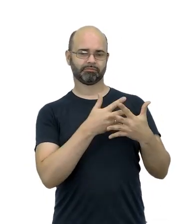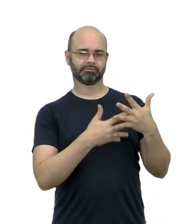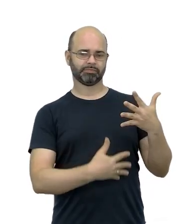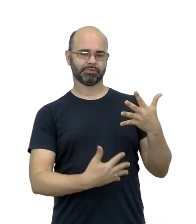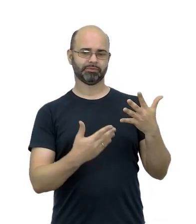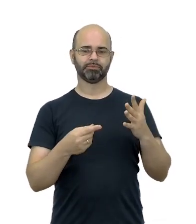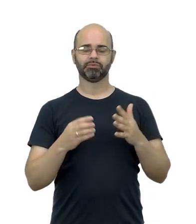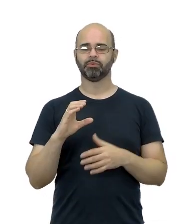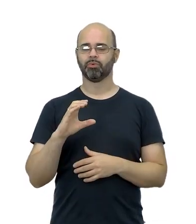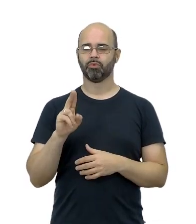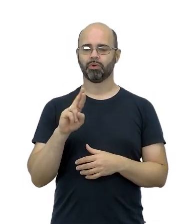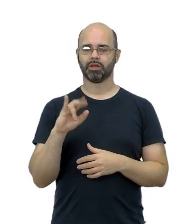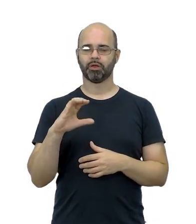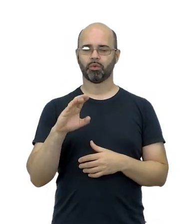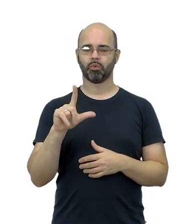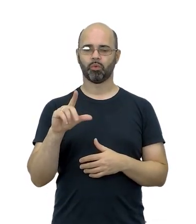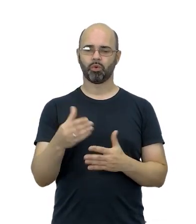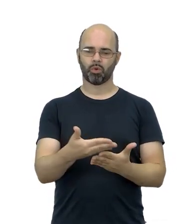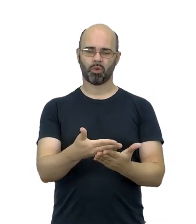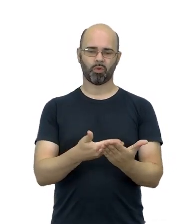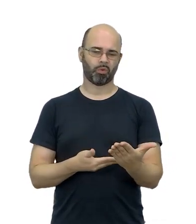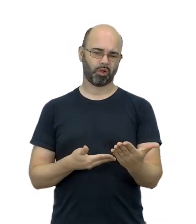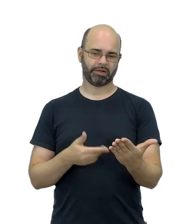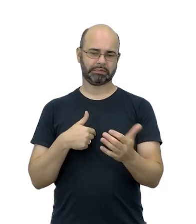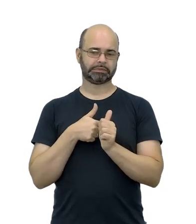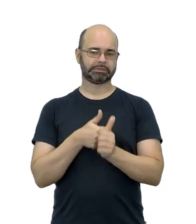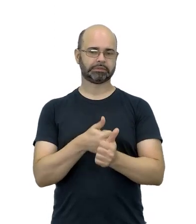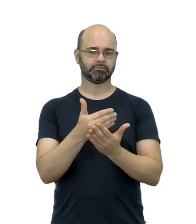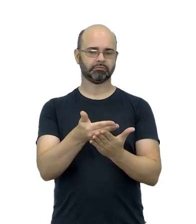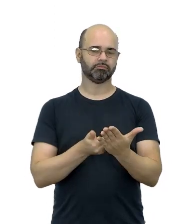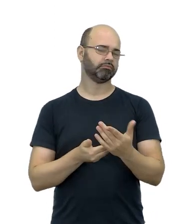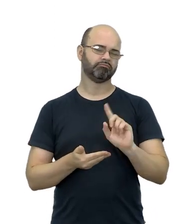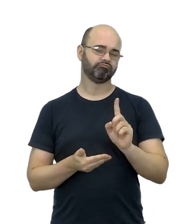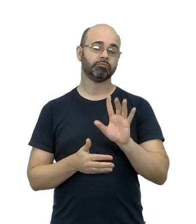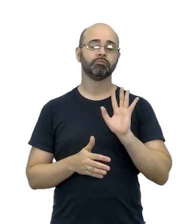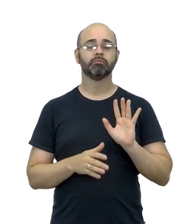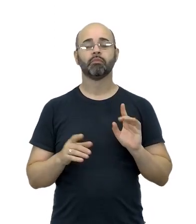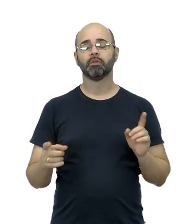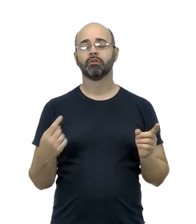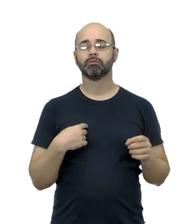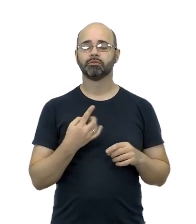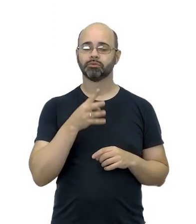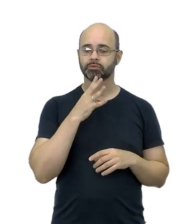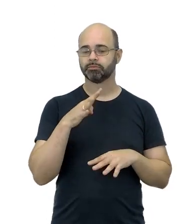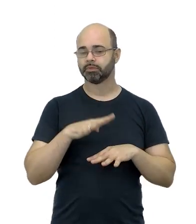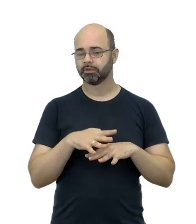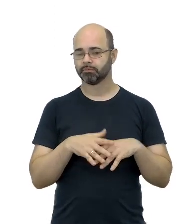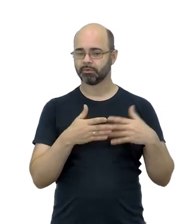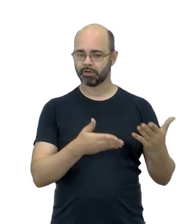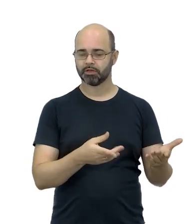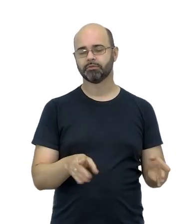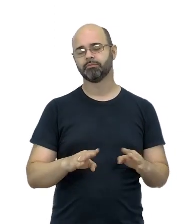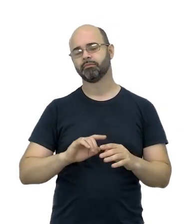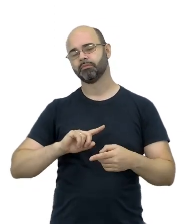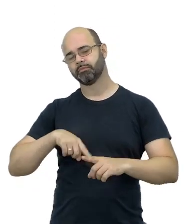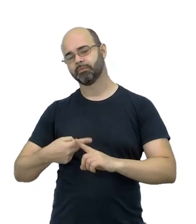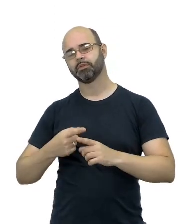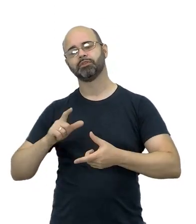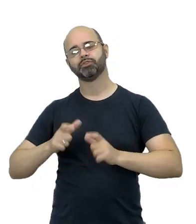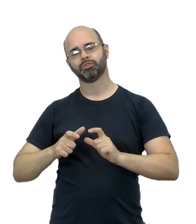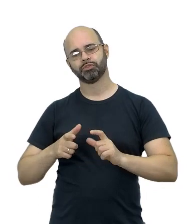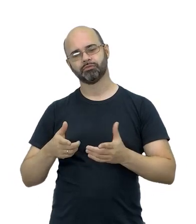currículo. Mas eu estabeleço ali, no fundo, uma correlação entre esses conhecimentos matemáticos e a geometria é